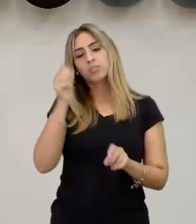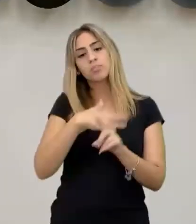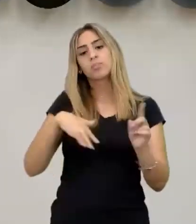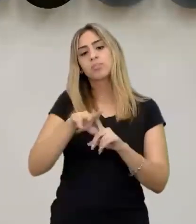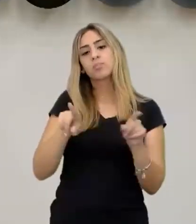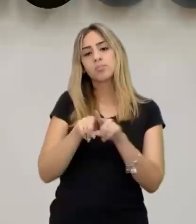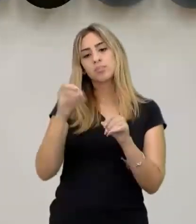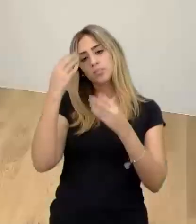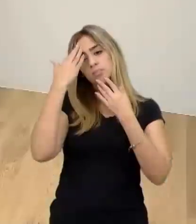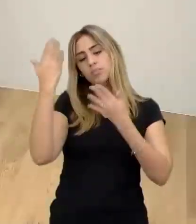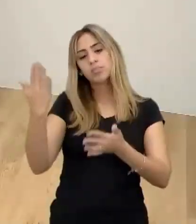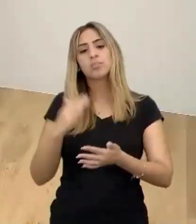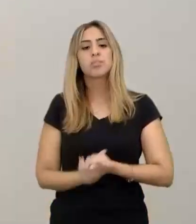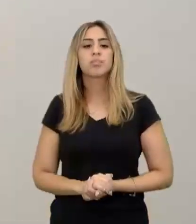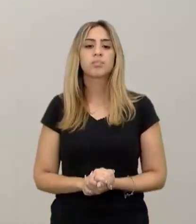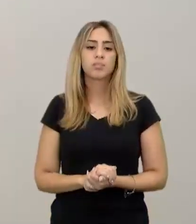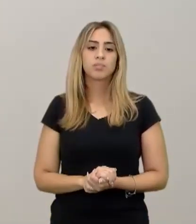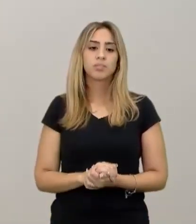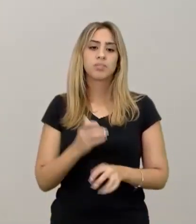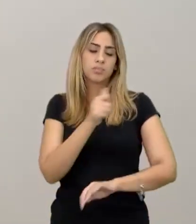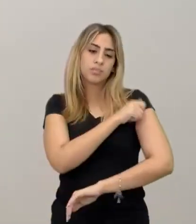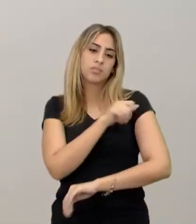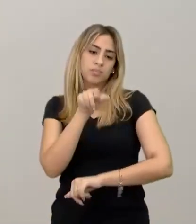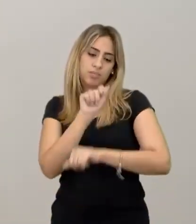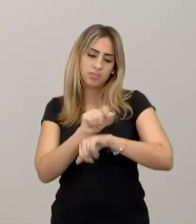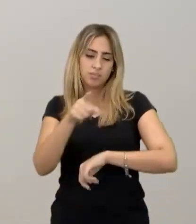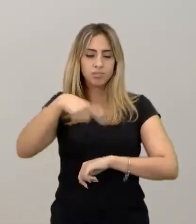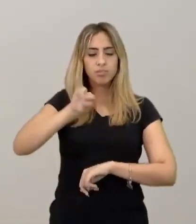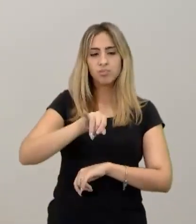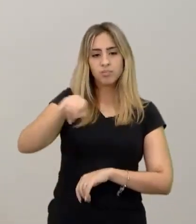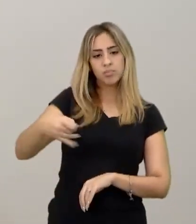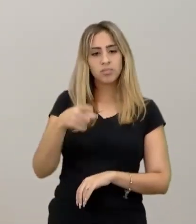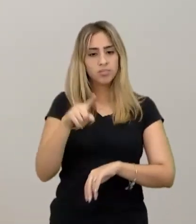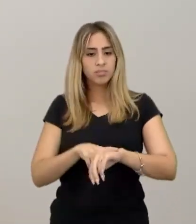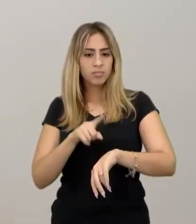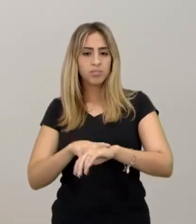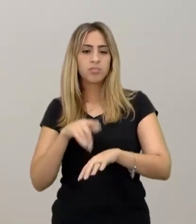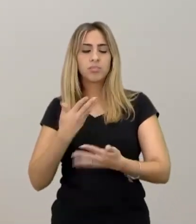Muito obrigada, Jane. Eu que agradeço. Estudantes, espero que vocês aproveitem então esse